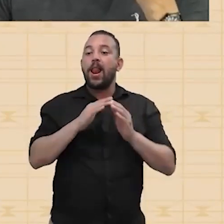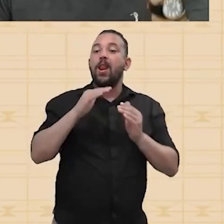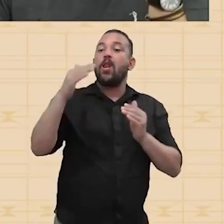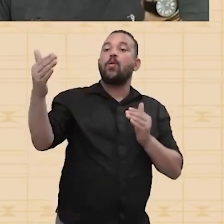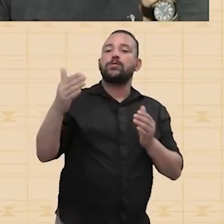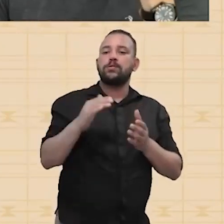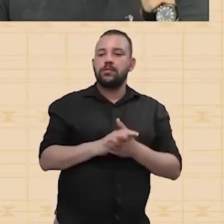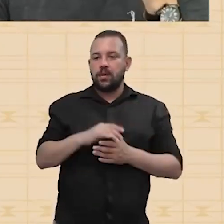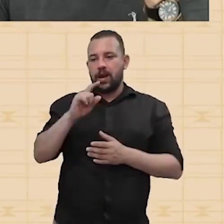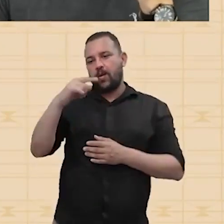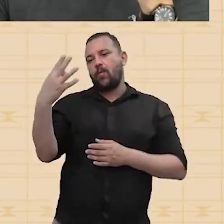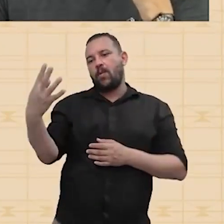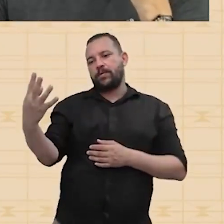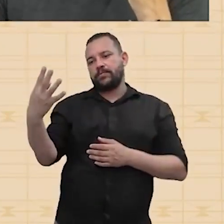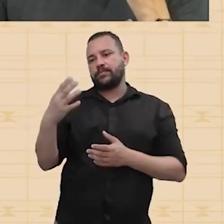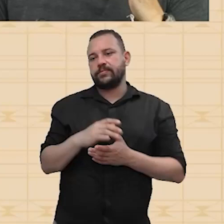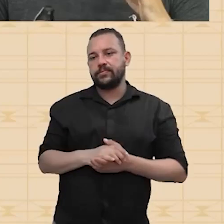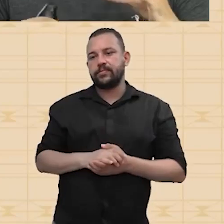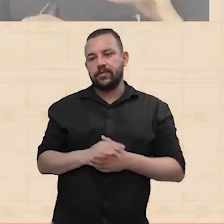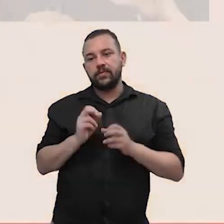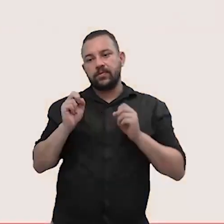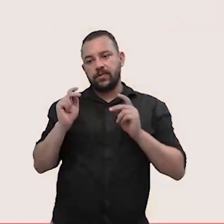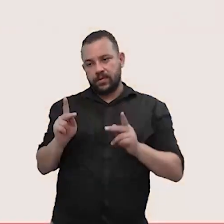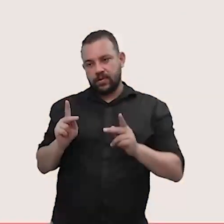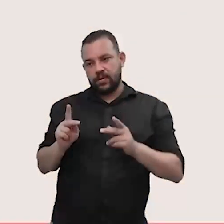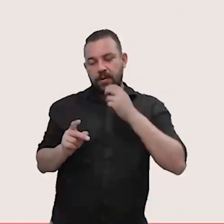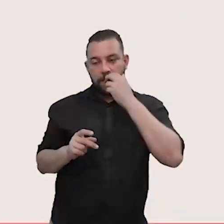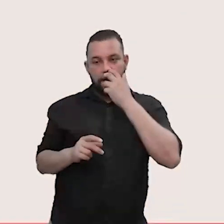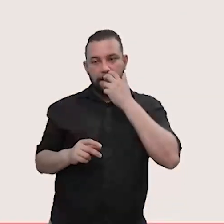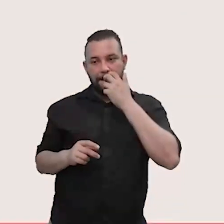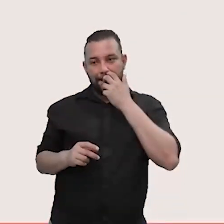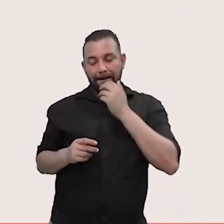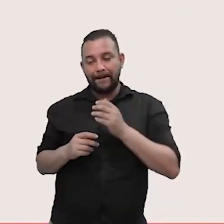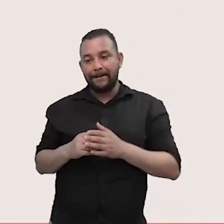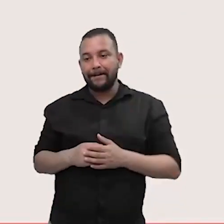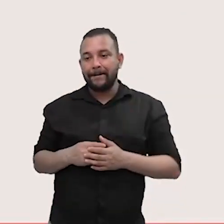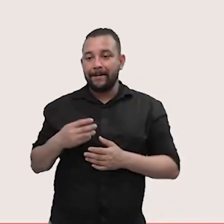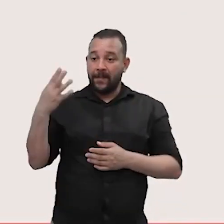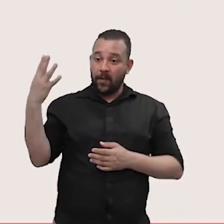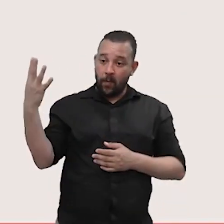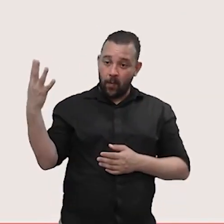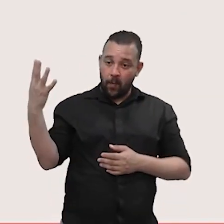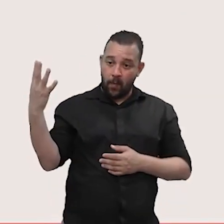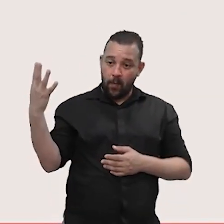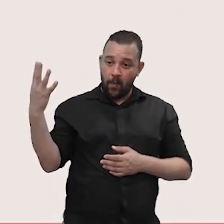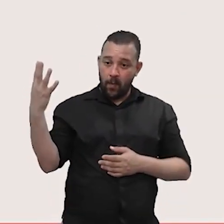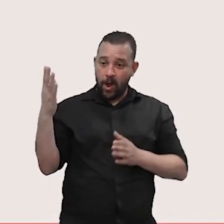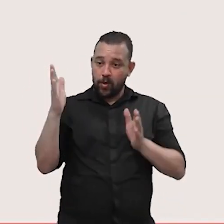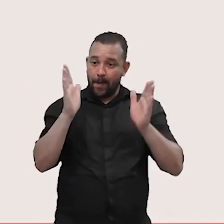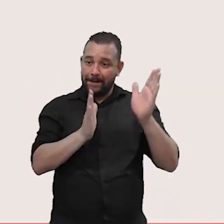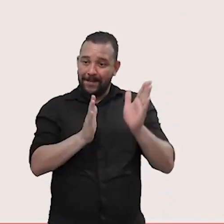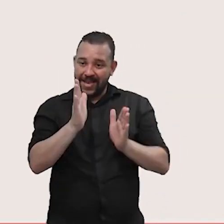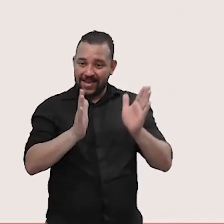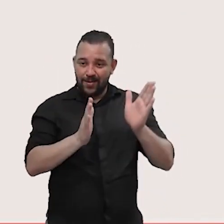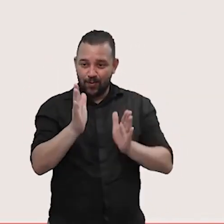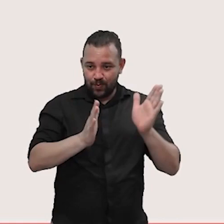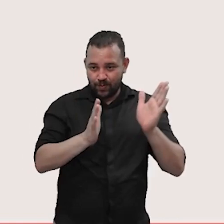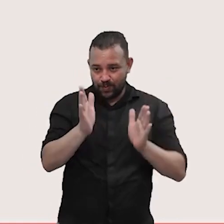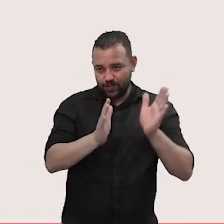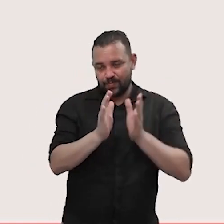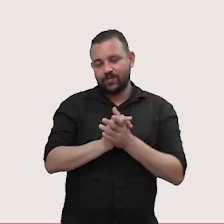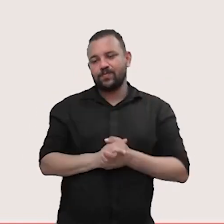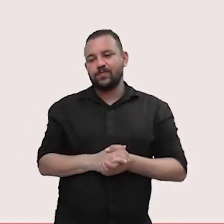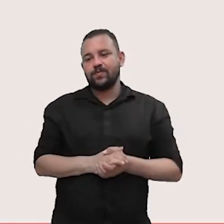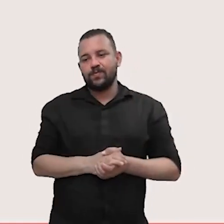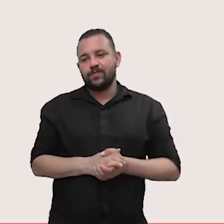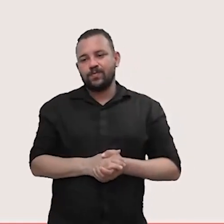4. Beleza. Então eu sei que ele estará no quarto período, tá? No quarto período. 1,